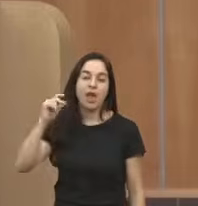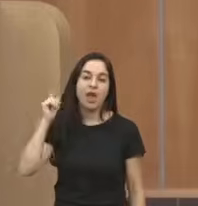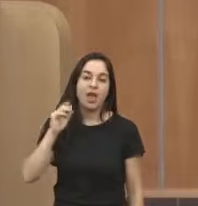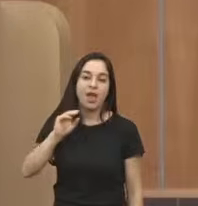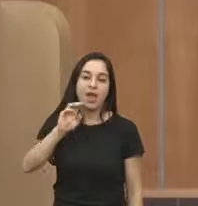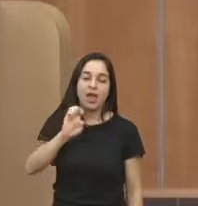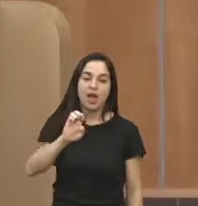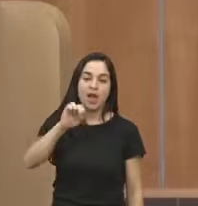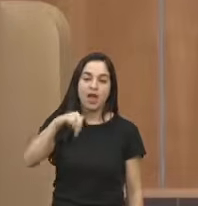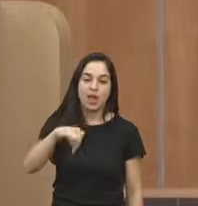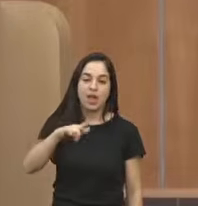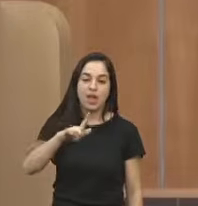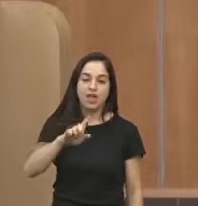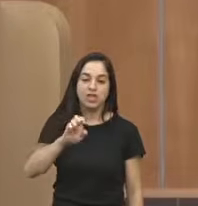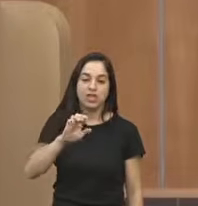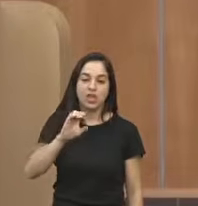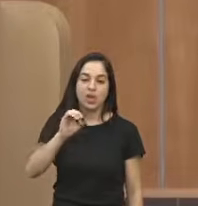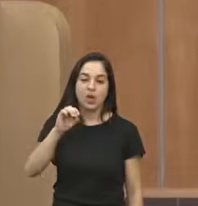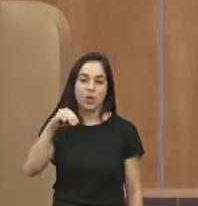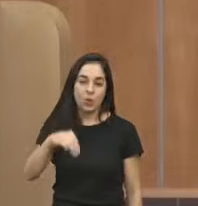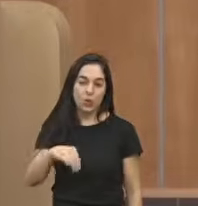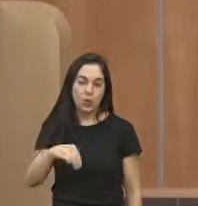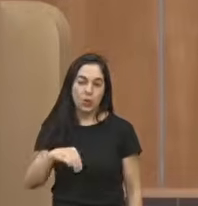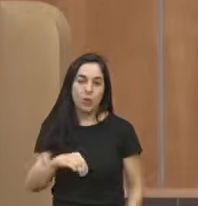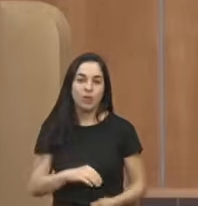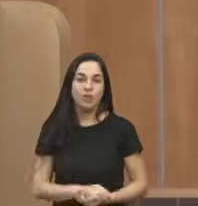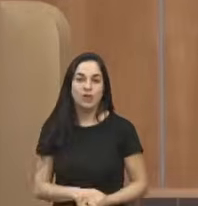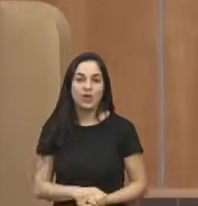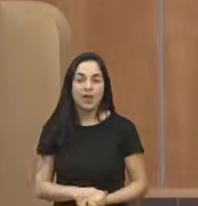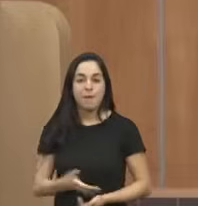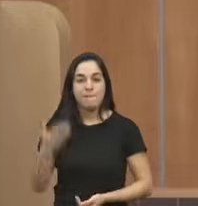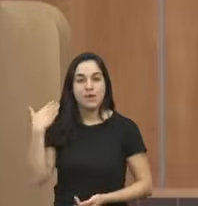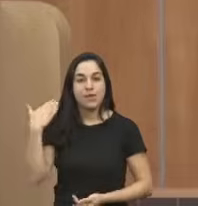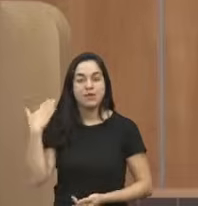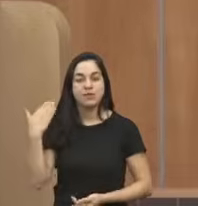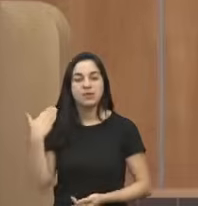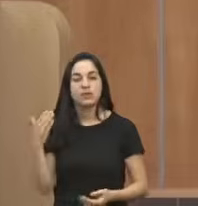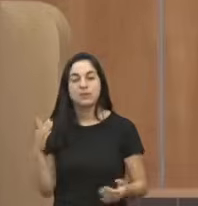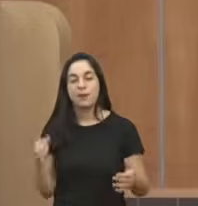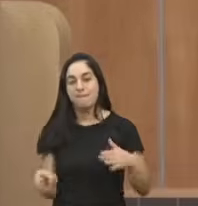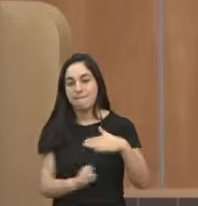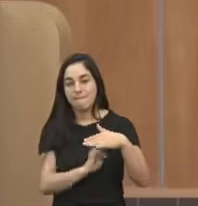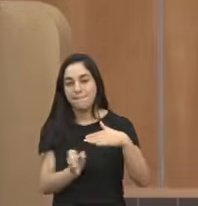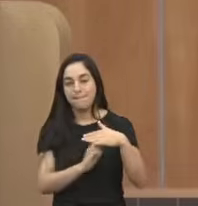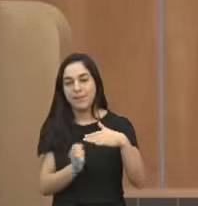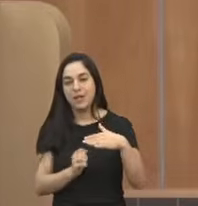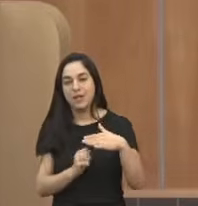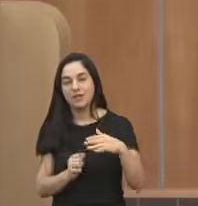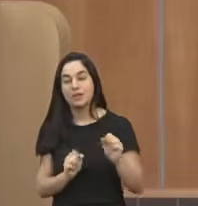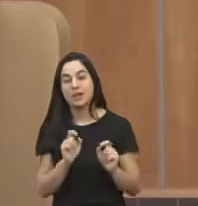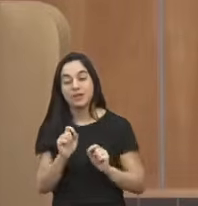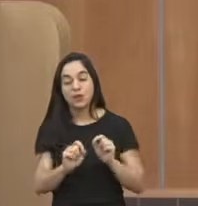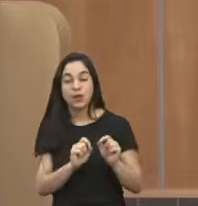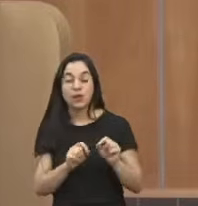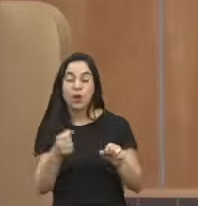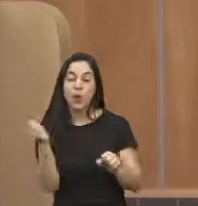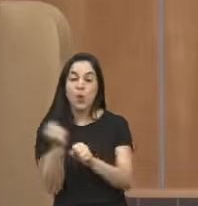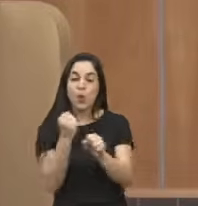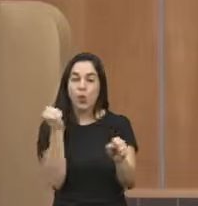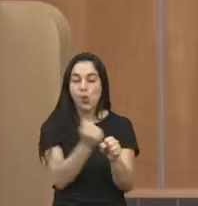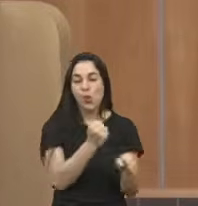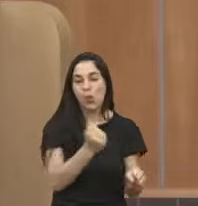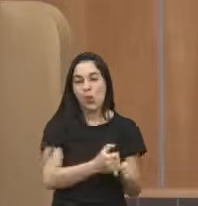uma incorporadora que construiu alguns bairros aqui na cidade.